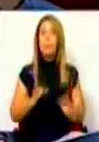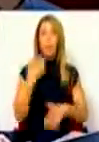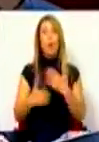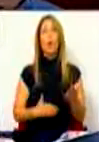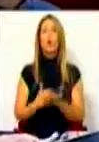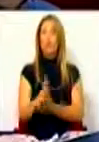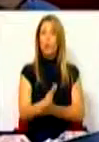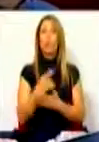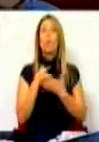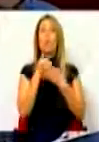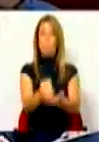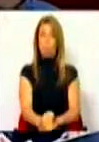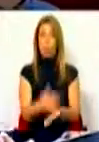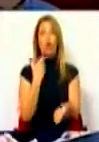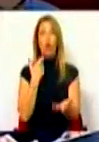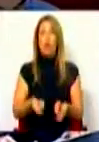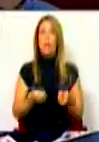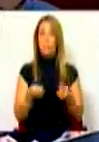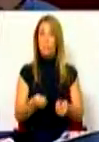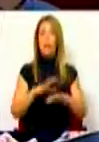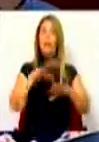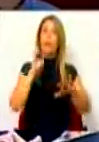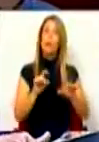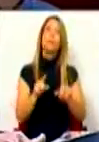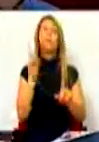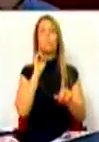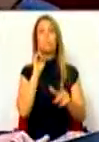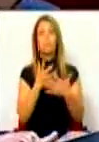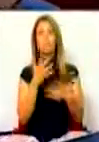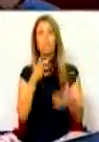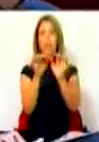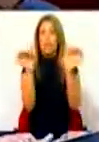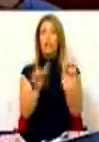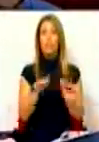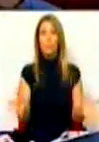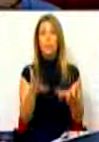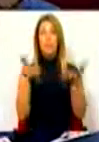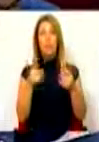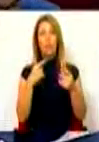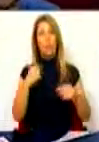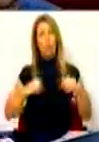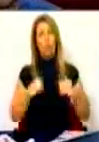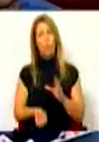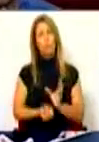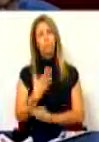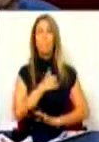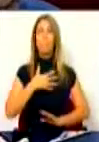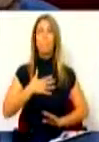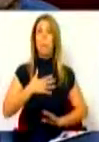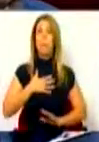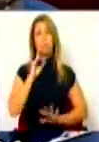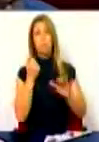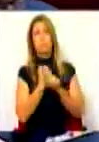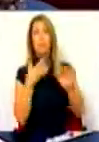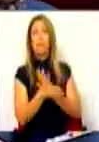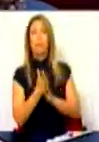esses pequenos investimentos. É por isso que é tão relevante o sistema de incentivos ao empreendedorismo e ao emprego, que tem estado a apoiar